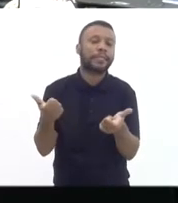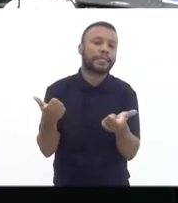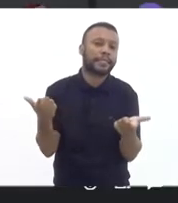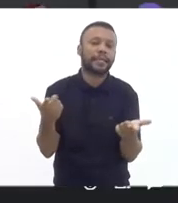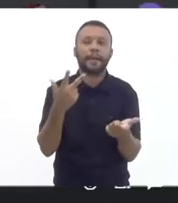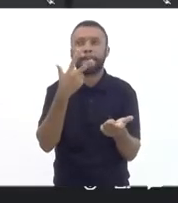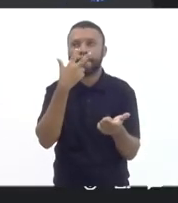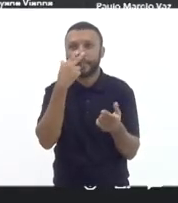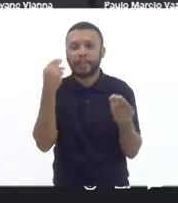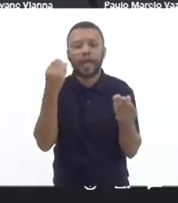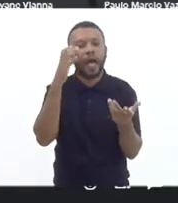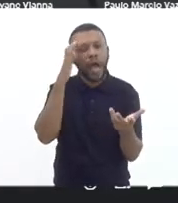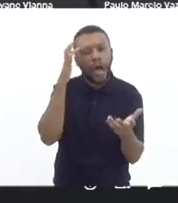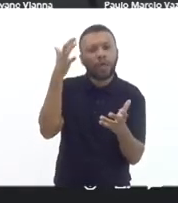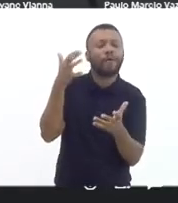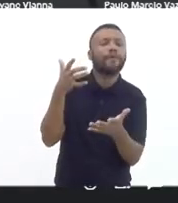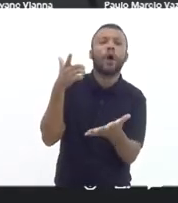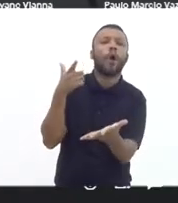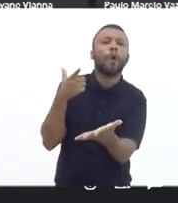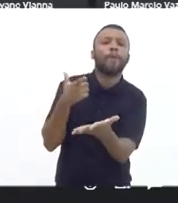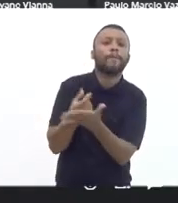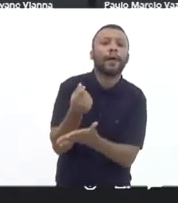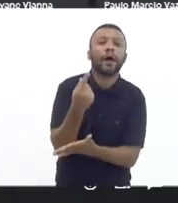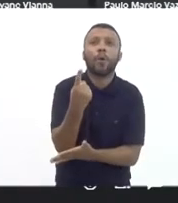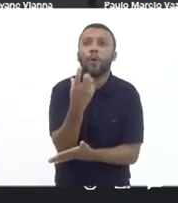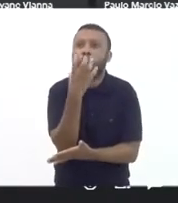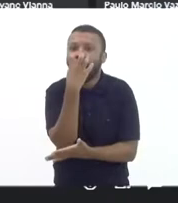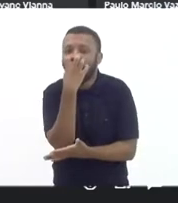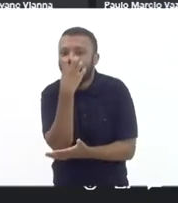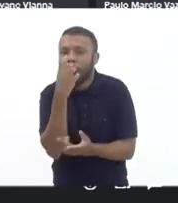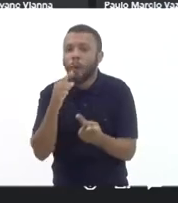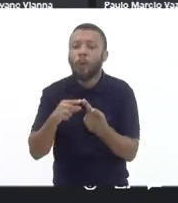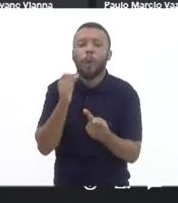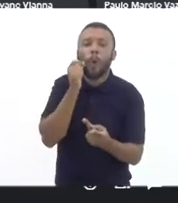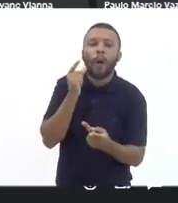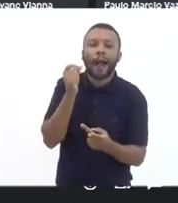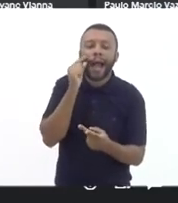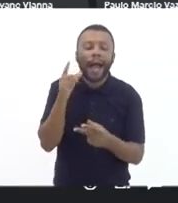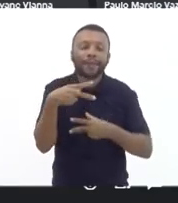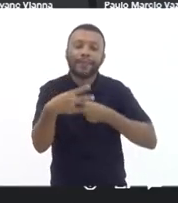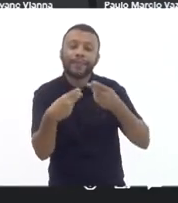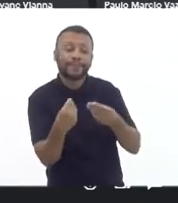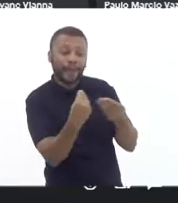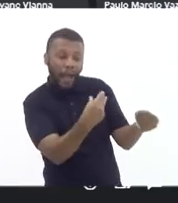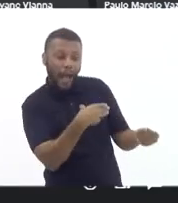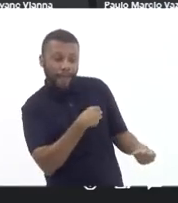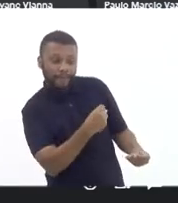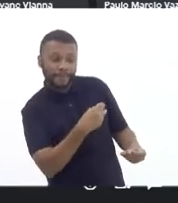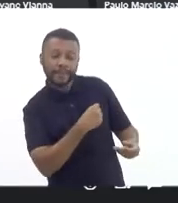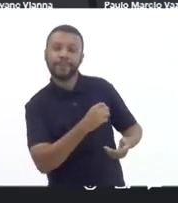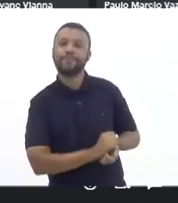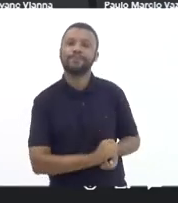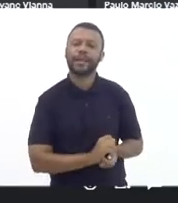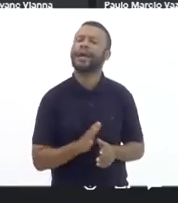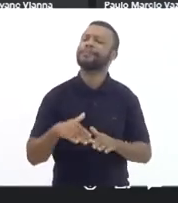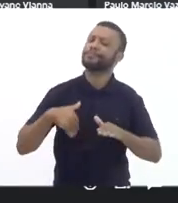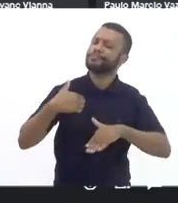repam resolve comprar um cão ou um gato para o seu filho e depois vai viajar ou